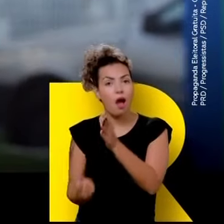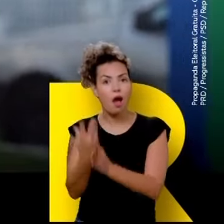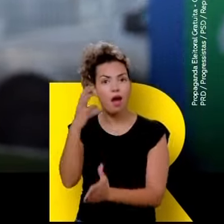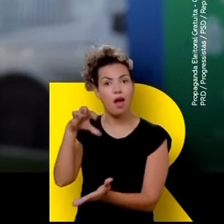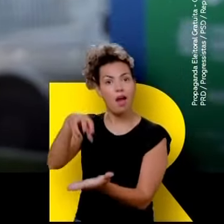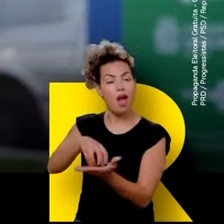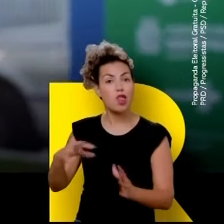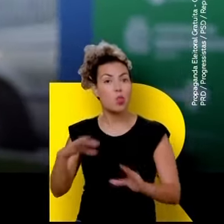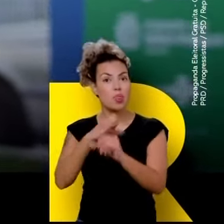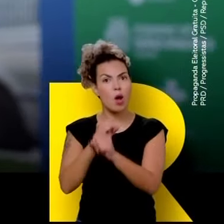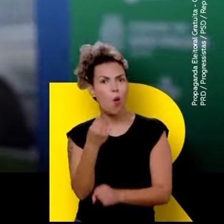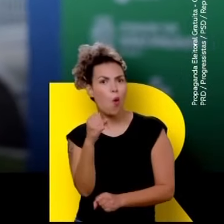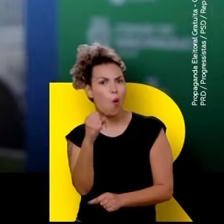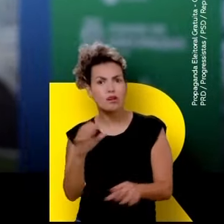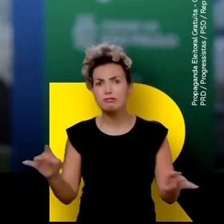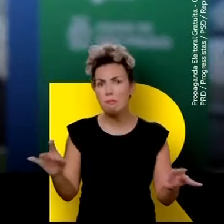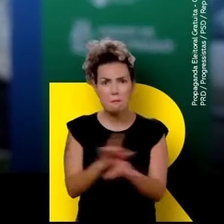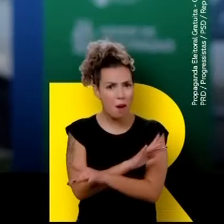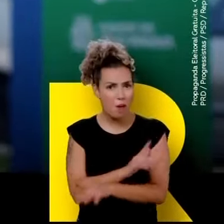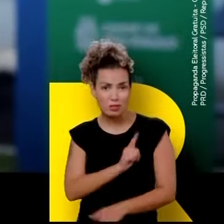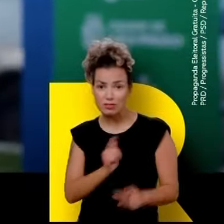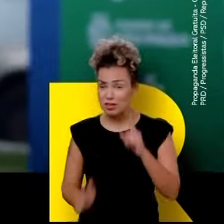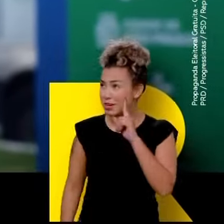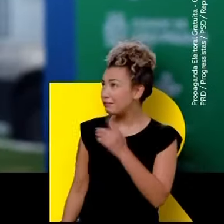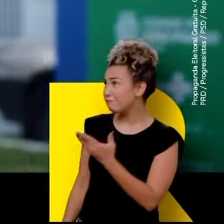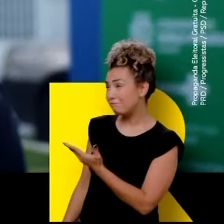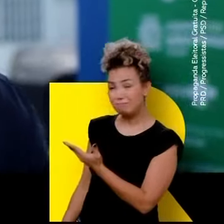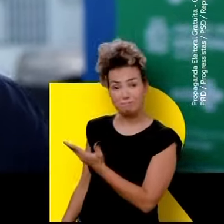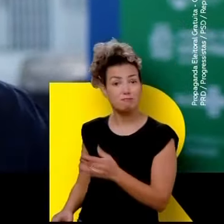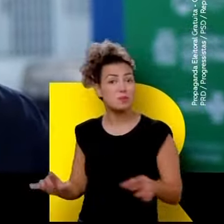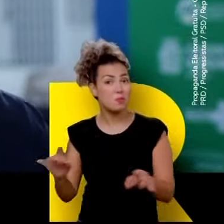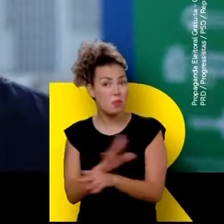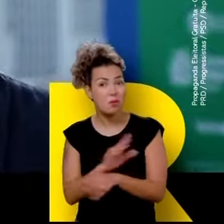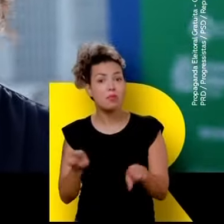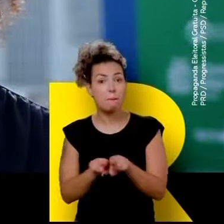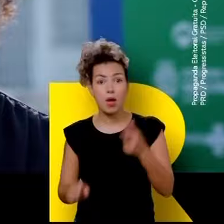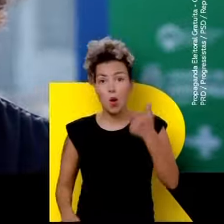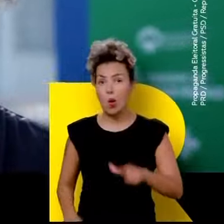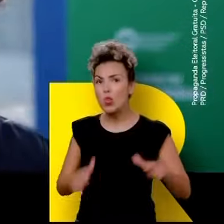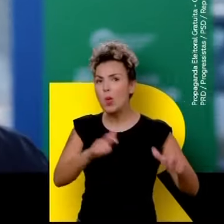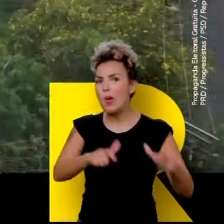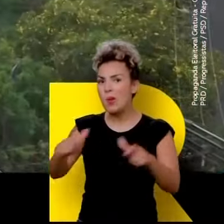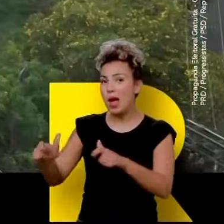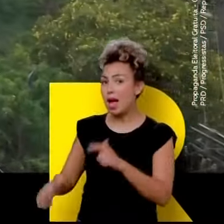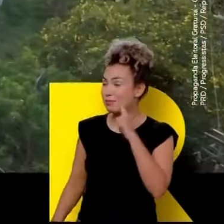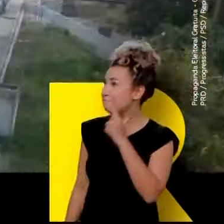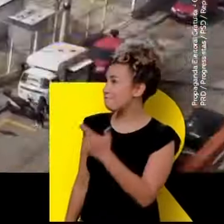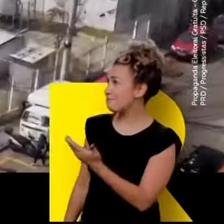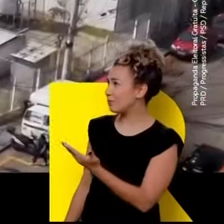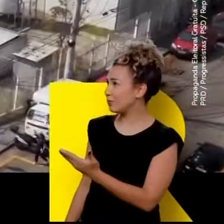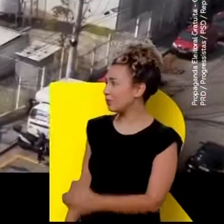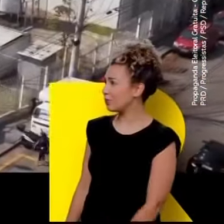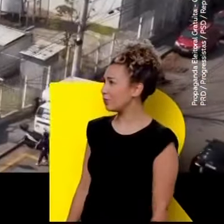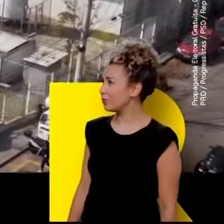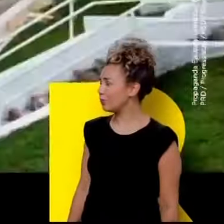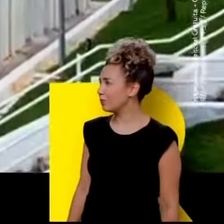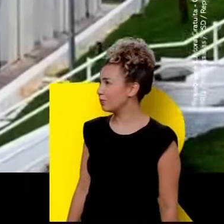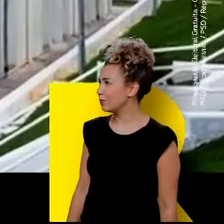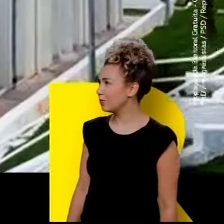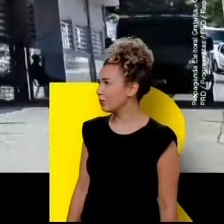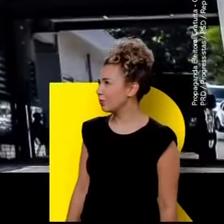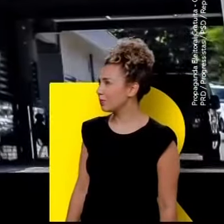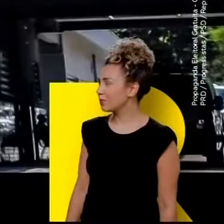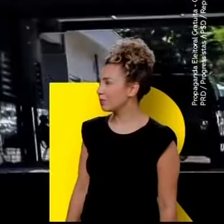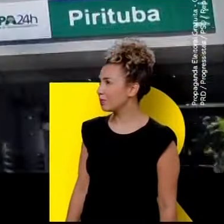fizeram 8 totalmente equipadas, como essa aqui, da 21 de junho. E tem também a do Sítio Jaraguá, Jaçanã,